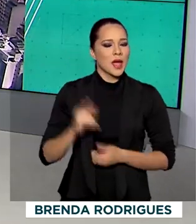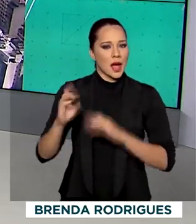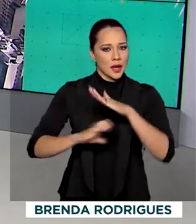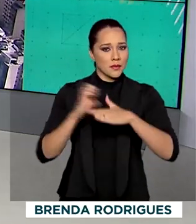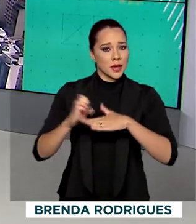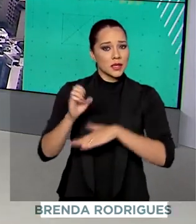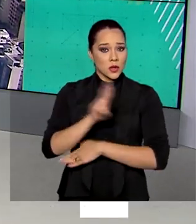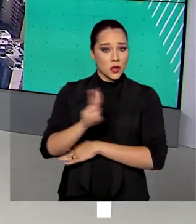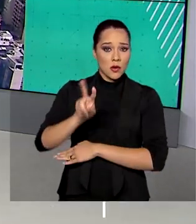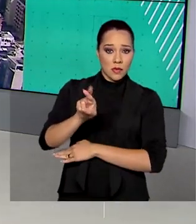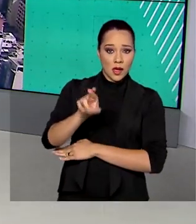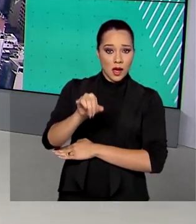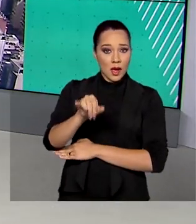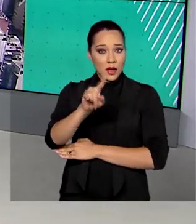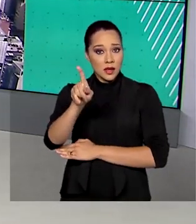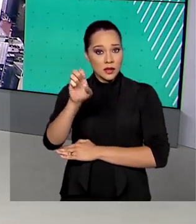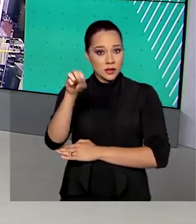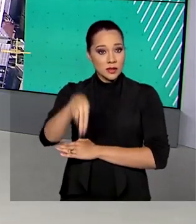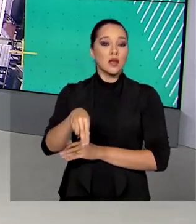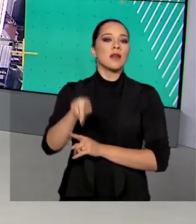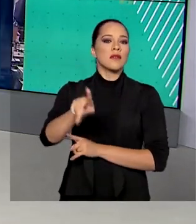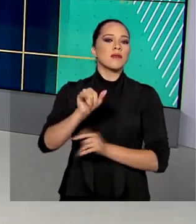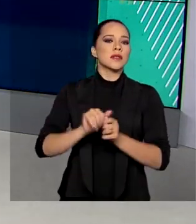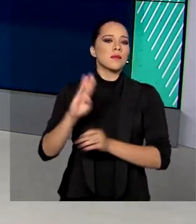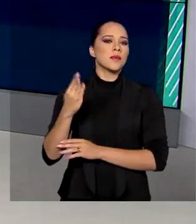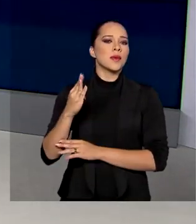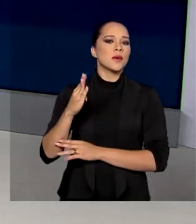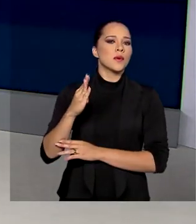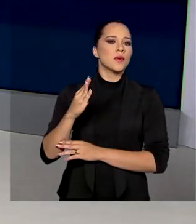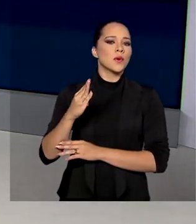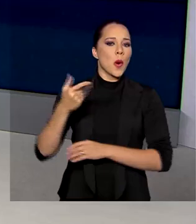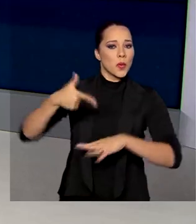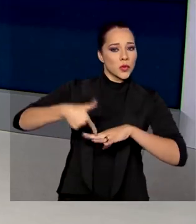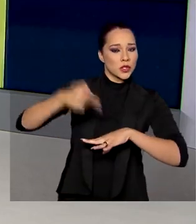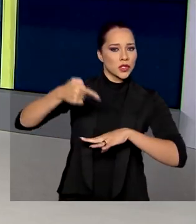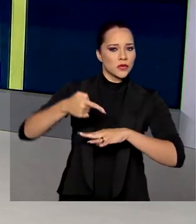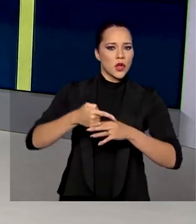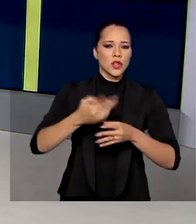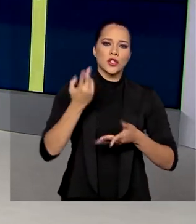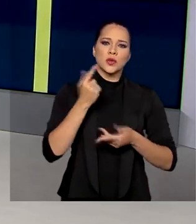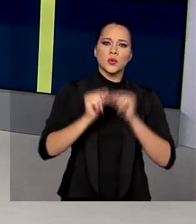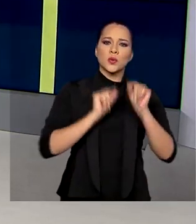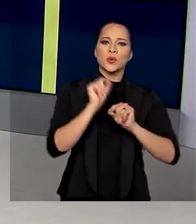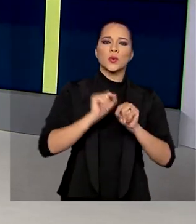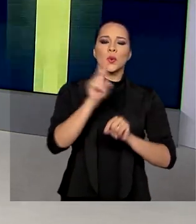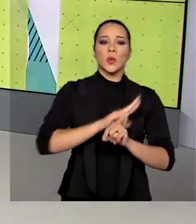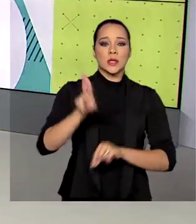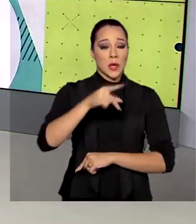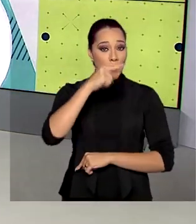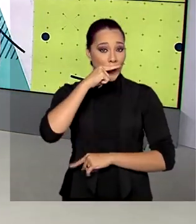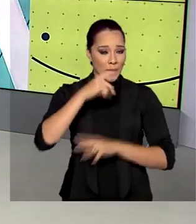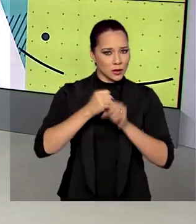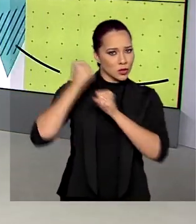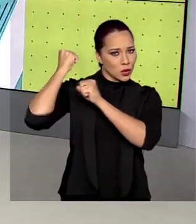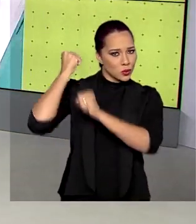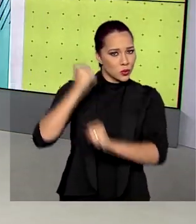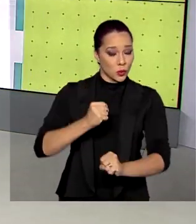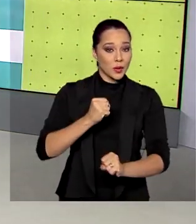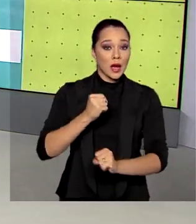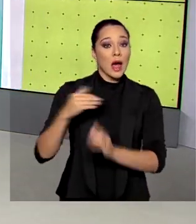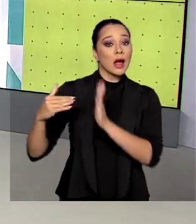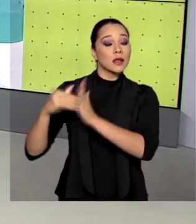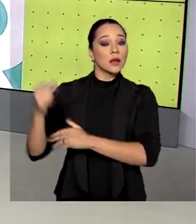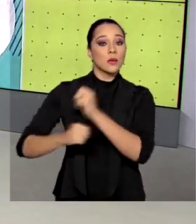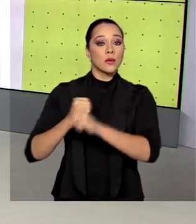Raizen vai produzir biocombustível a partir de resíduos do processamento da cana-de-açúcar. Até 2030, o governo